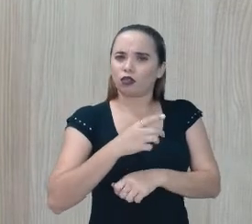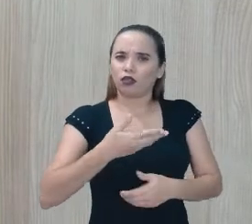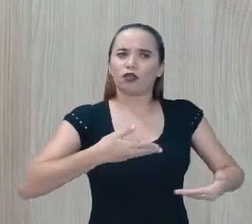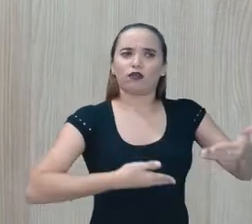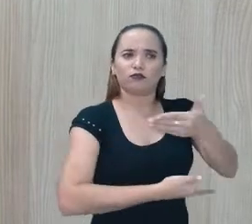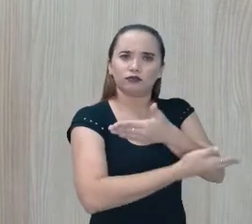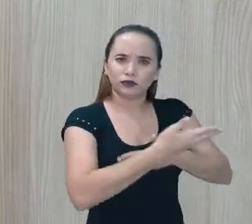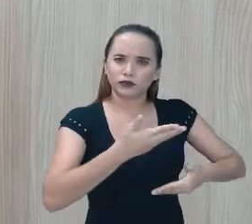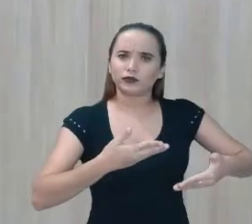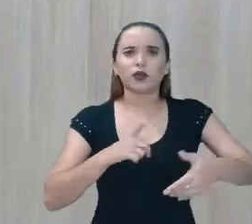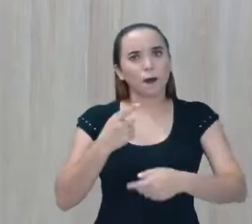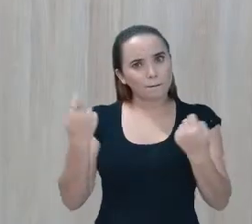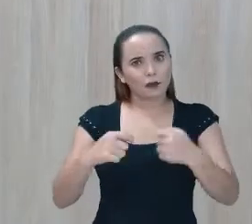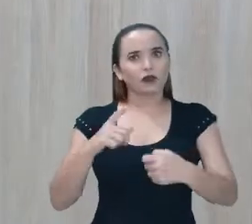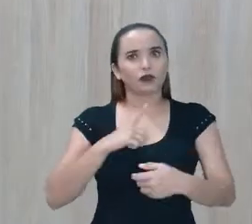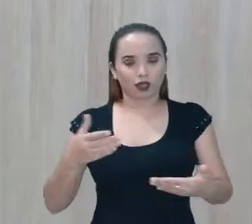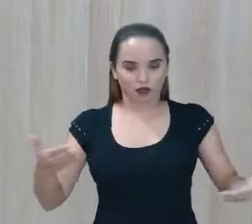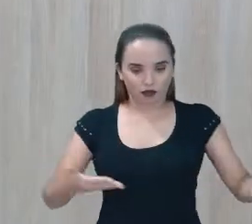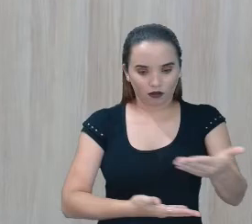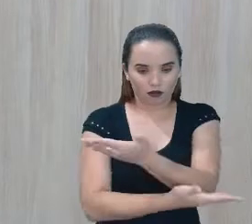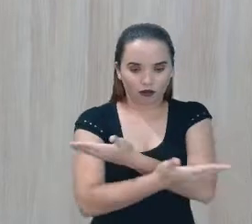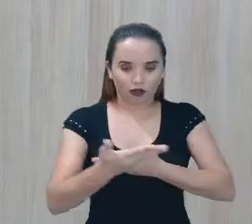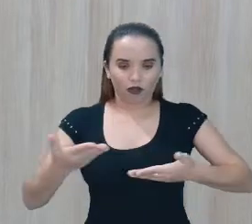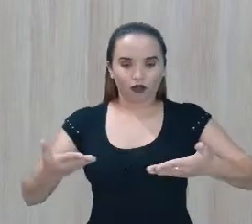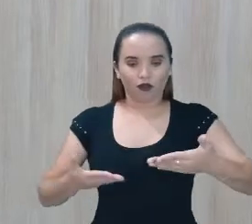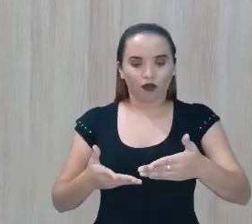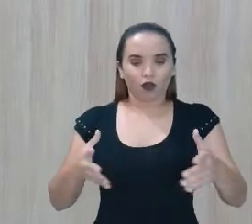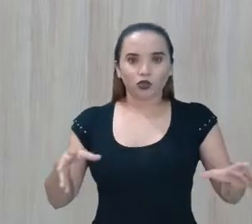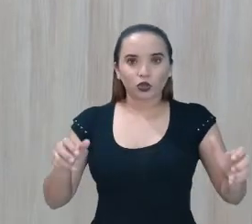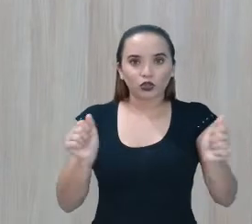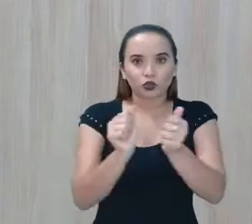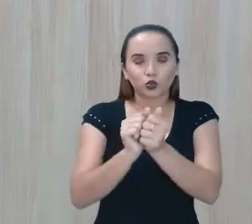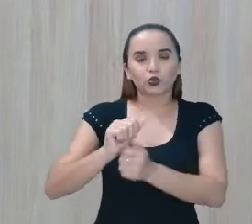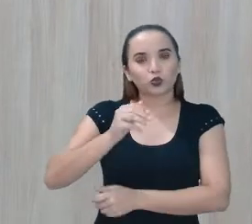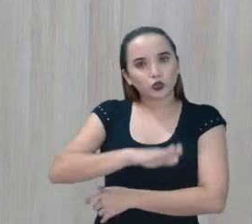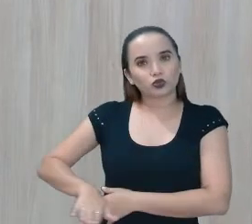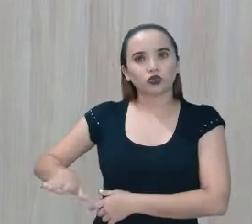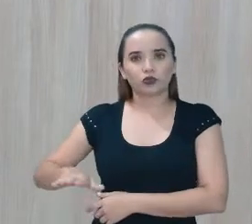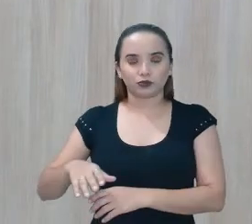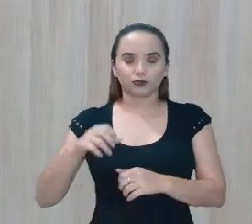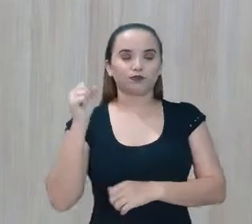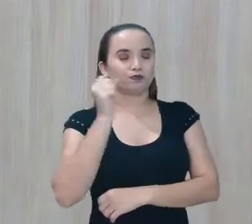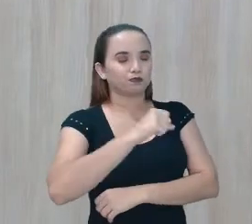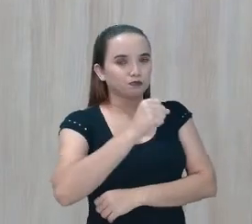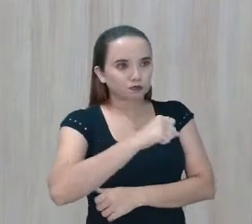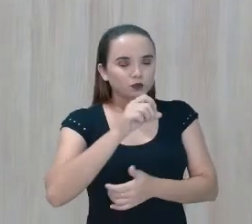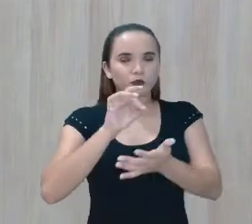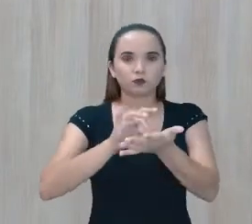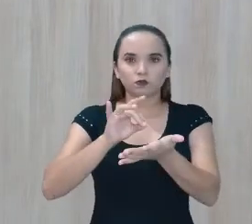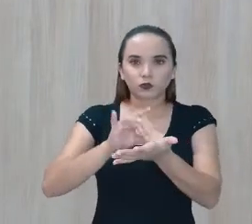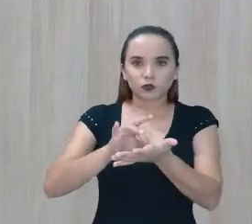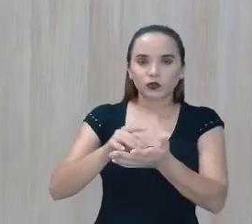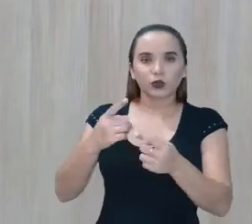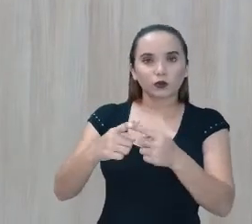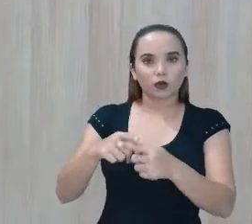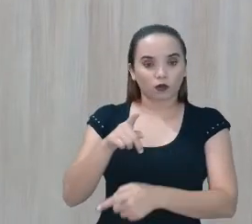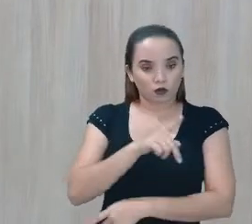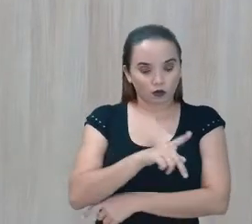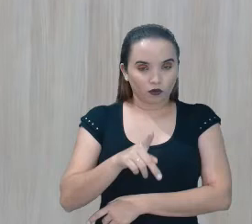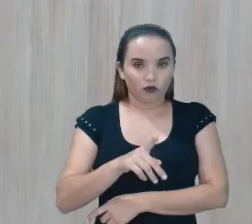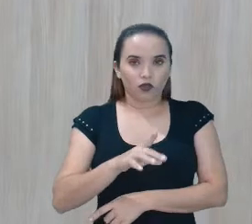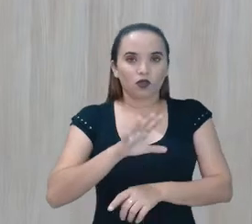próprias crianças. Exatamente. É onde entra esse acolhimento. Quando a professora, ela